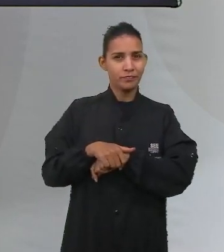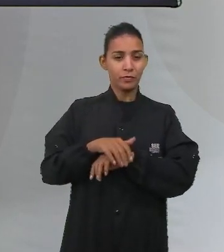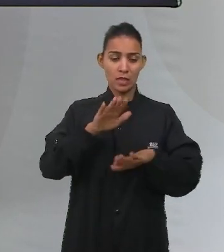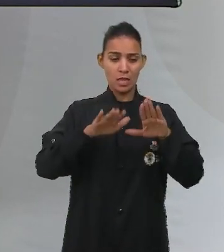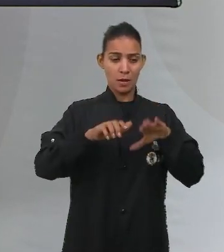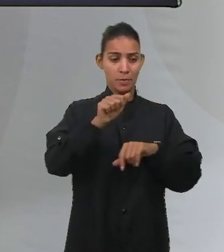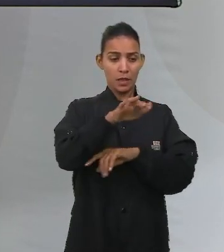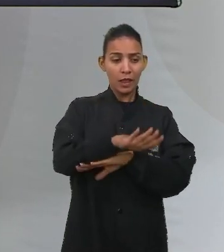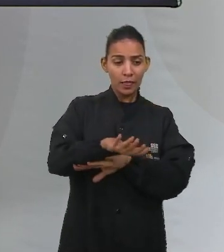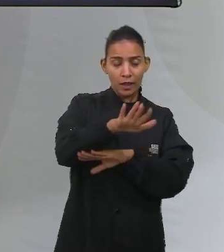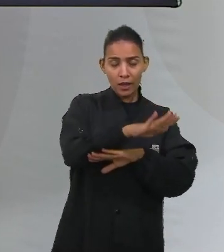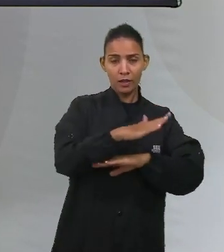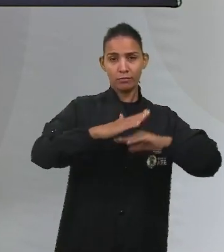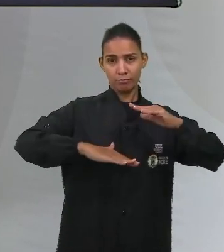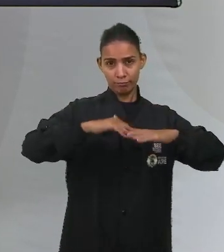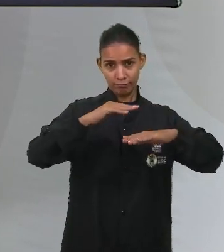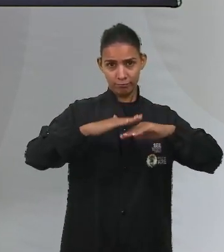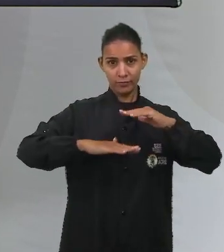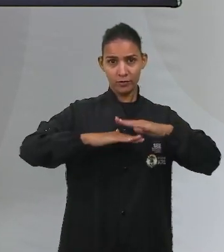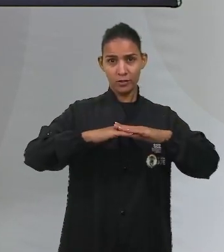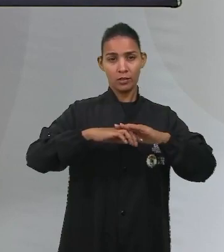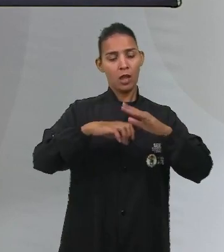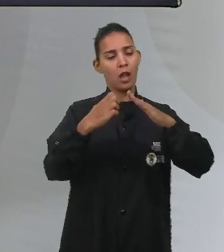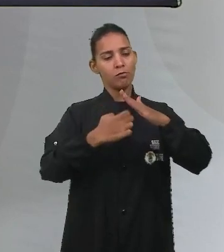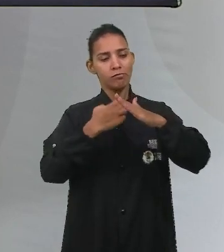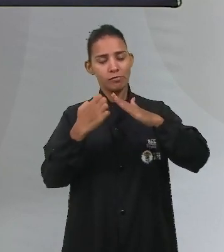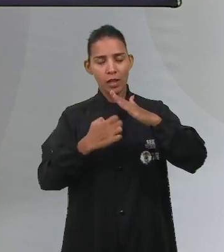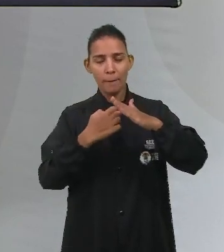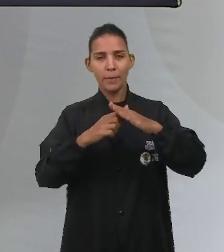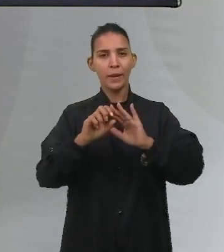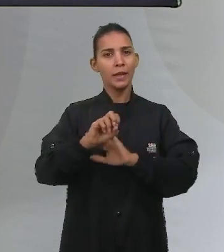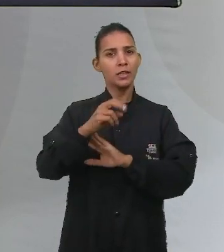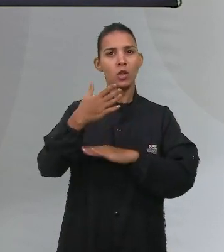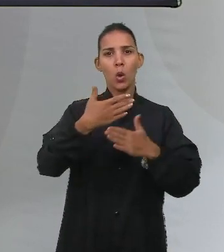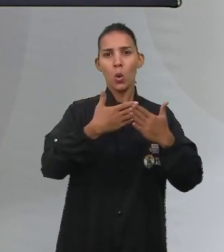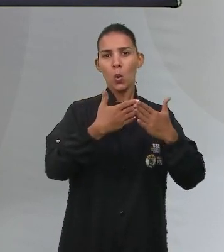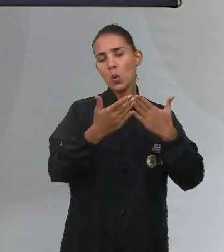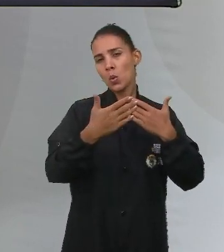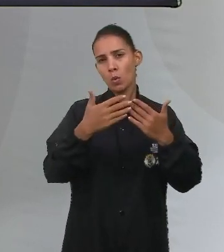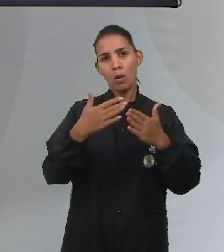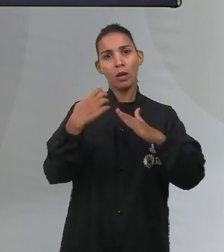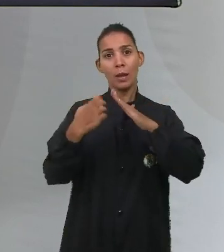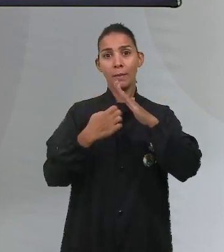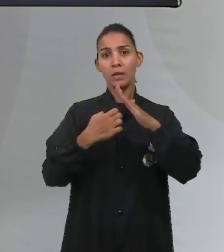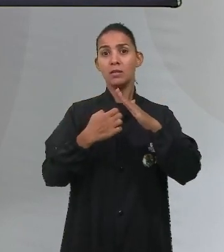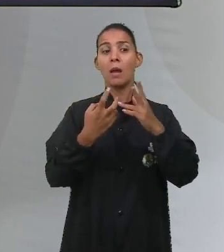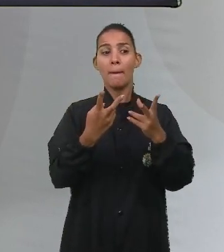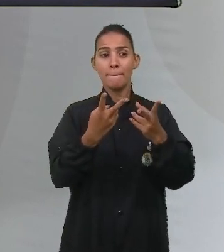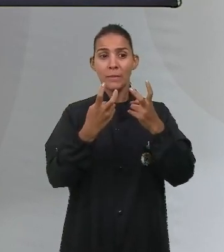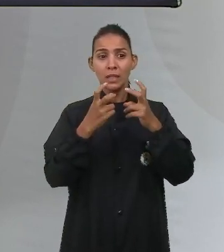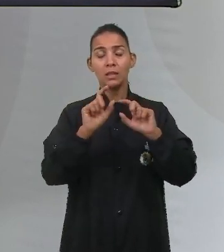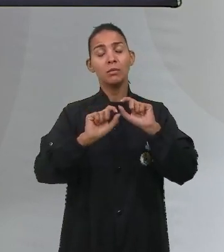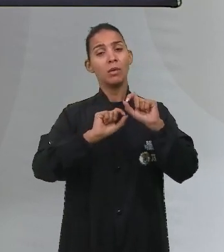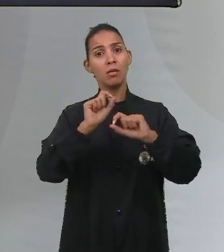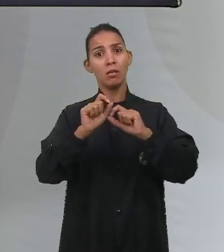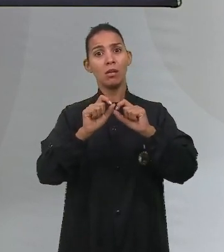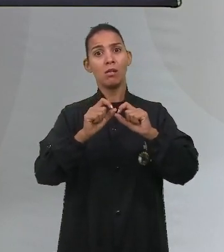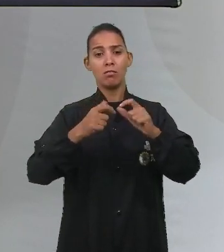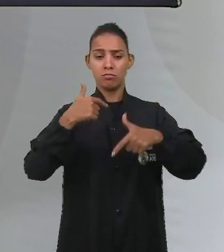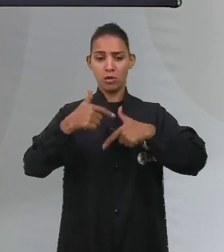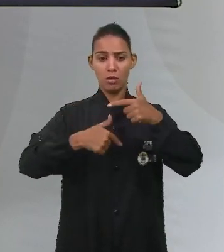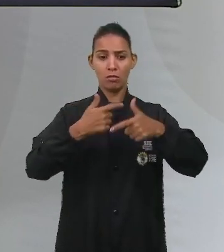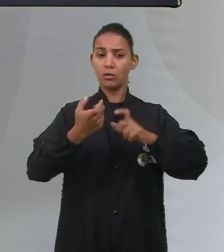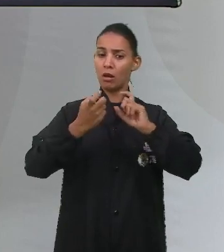da empresa, né, das peculiaridades do ambiente de trabalho, percebeu-se que o trabalho